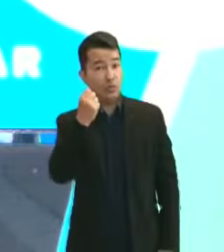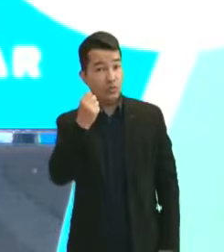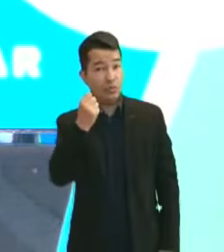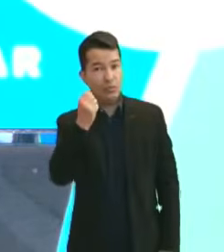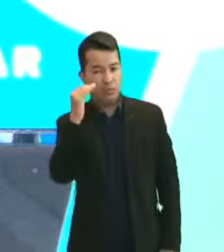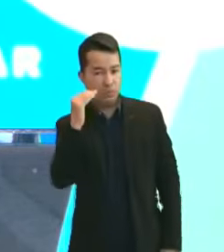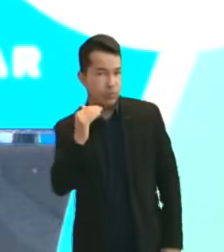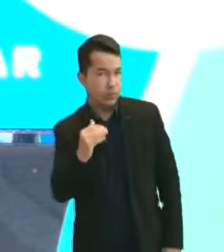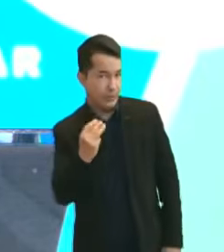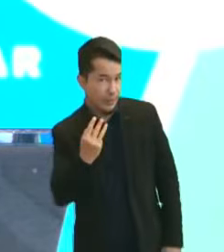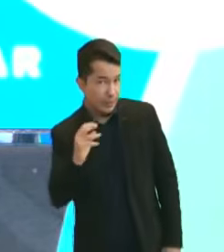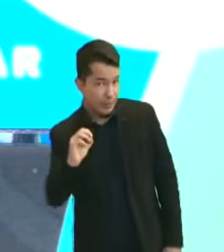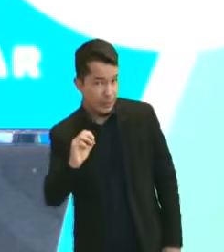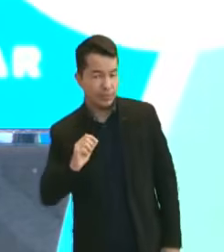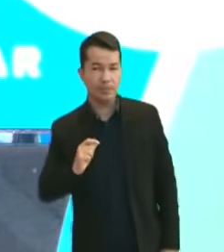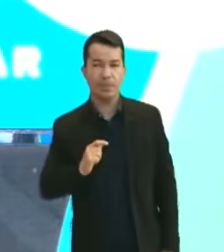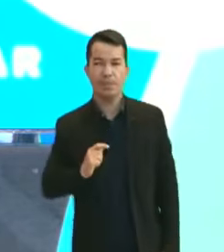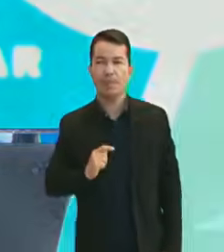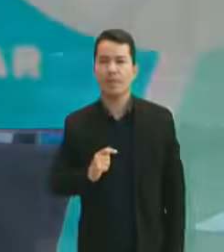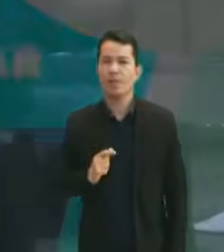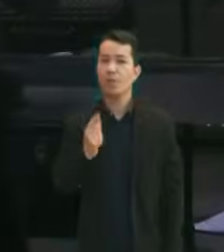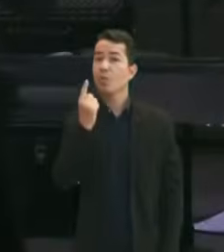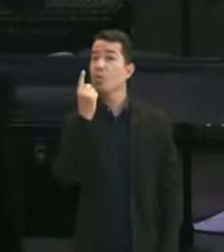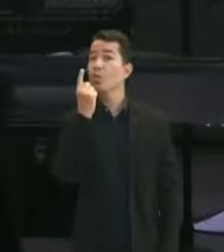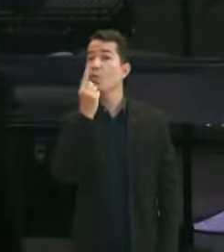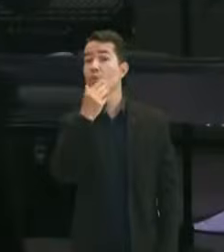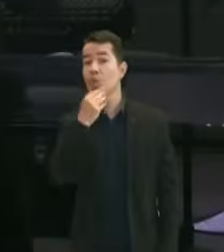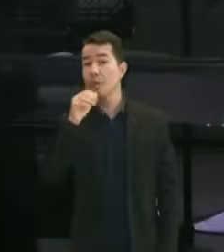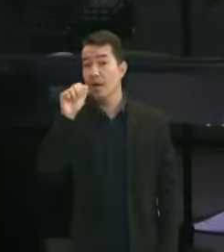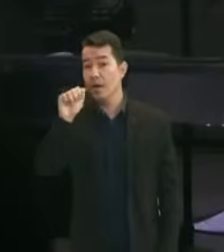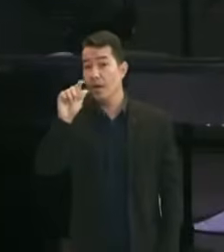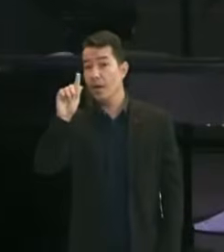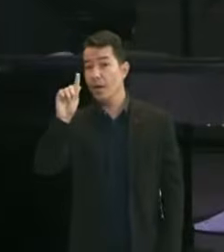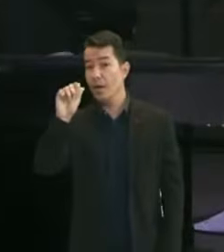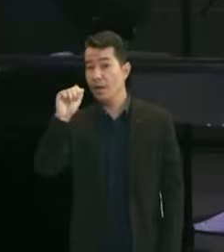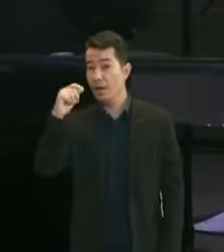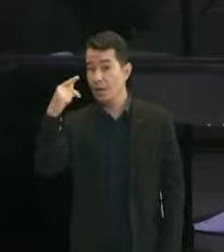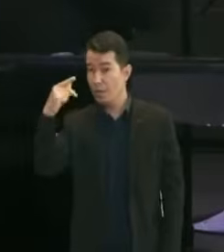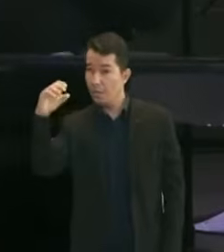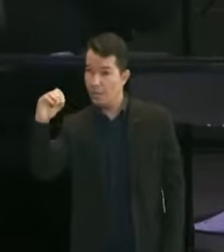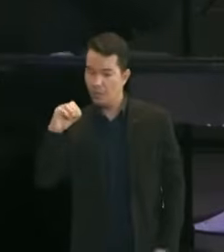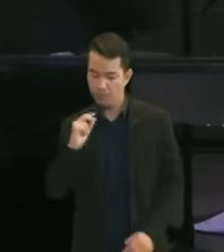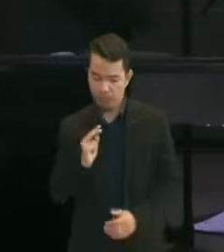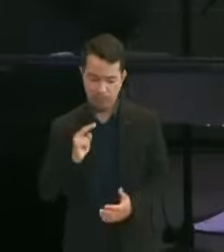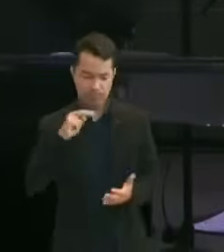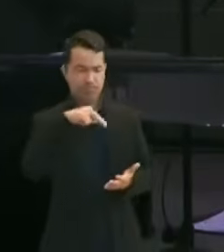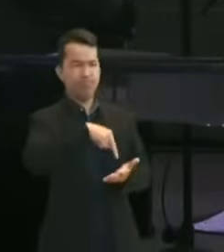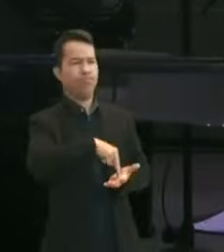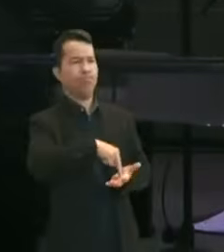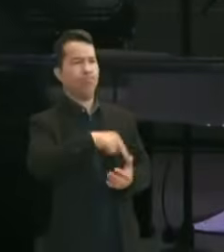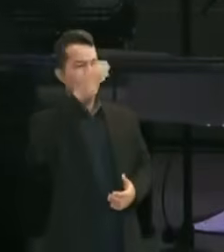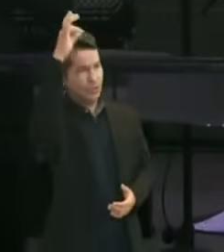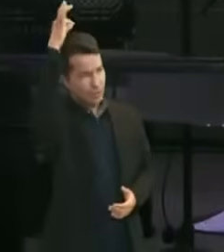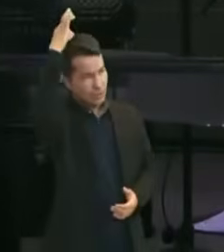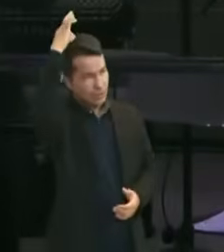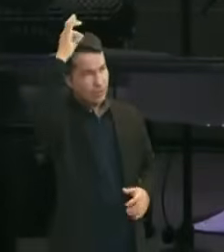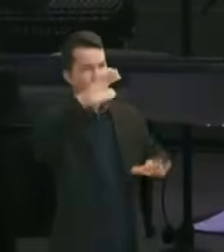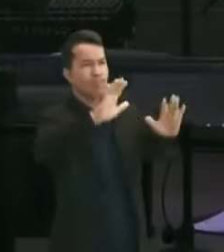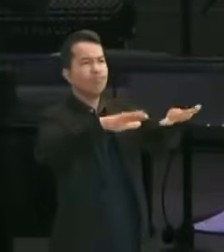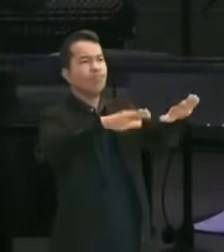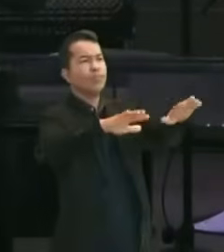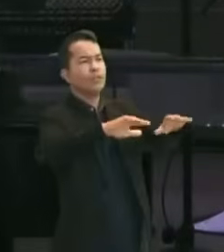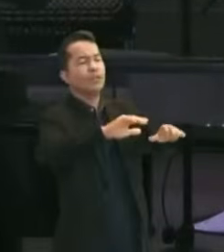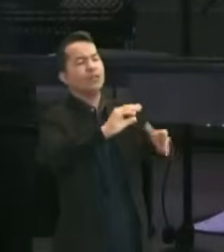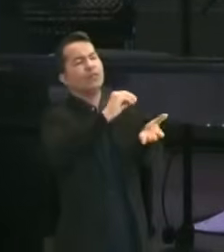Bíblia diz assim: um deles, chamado Ágabo, levantou-se e pelo poder do Espírito Santo anunciou: haverá uma grande falta